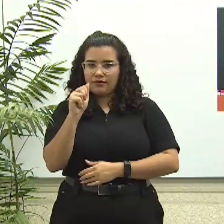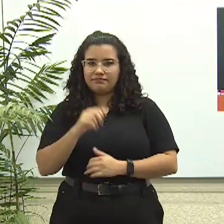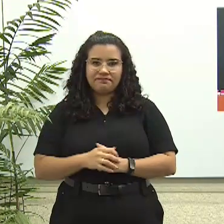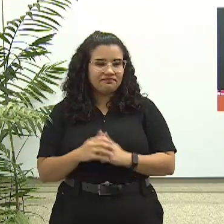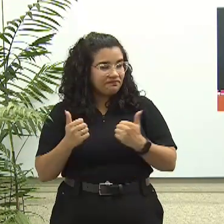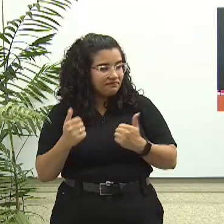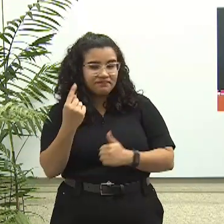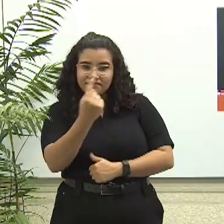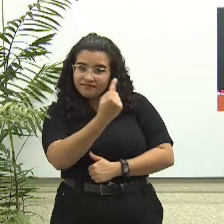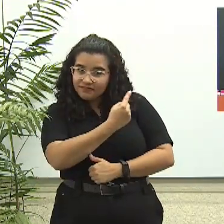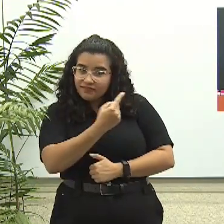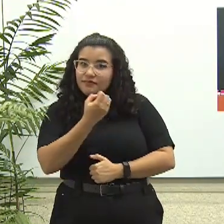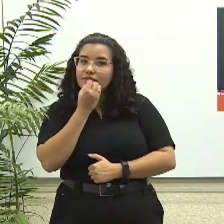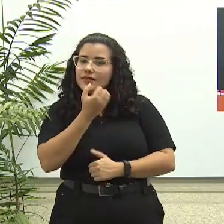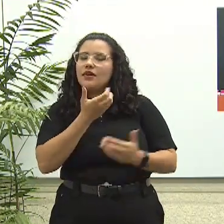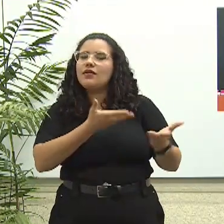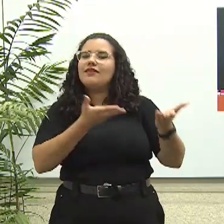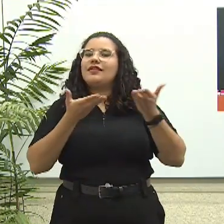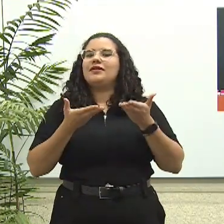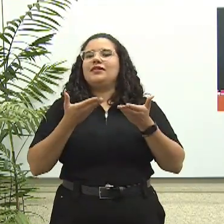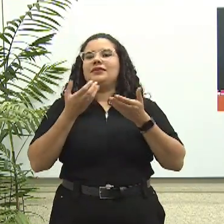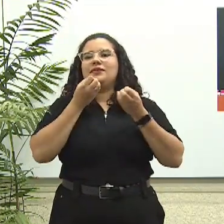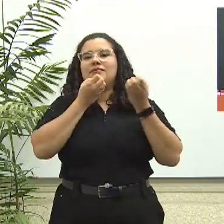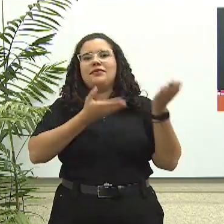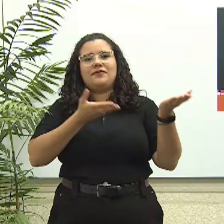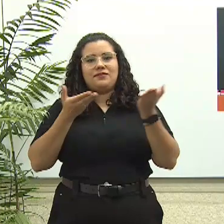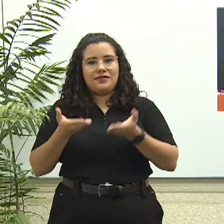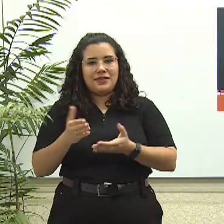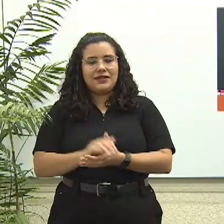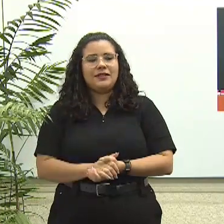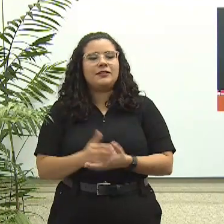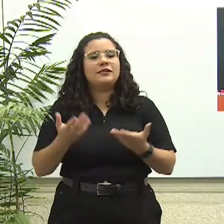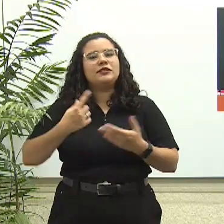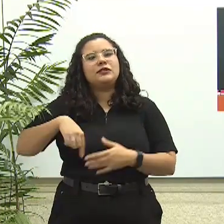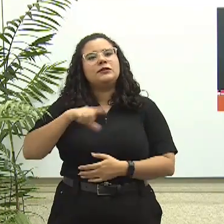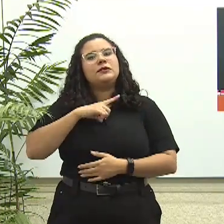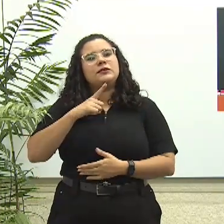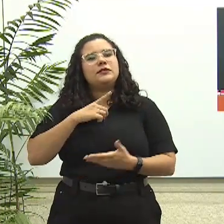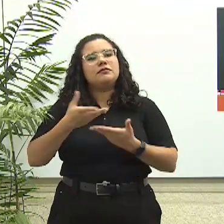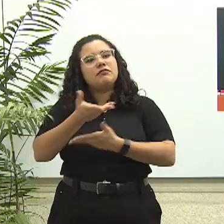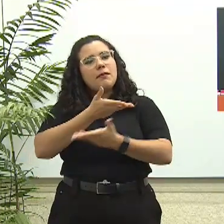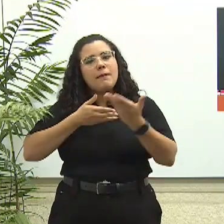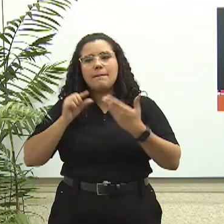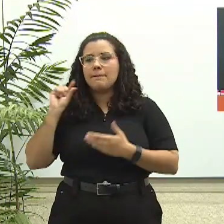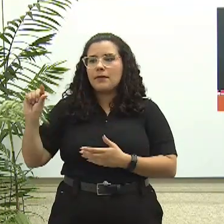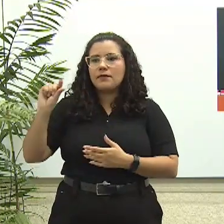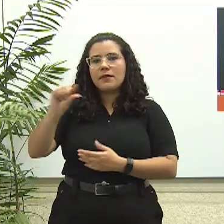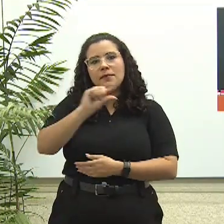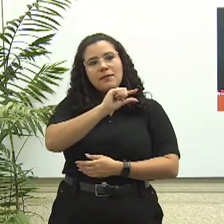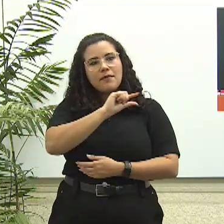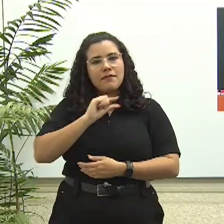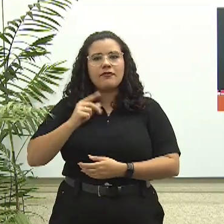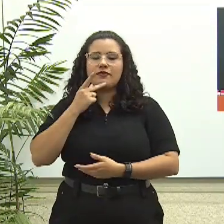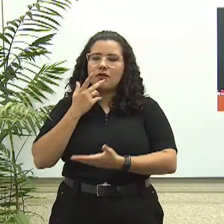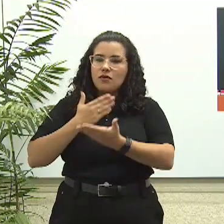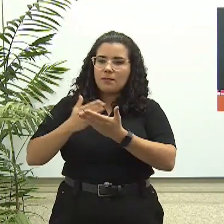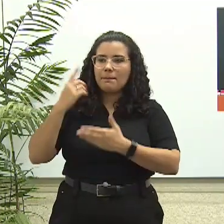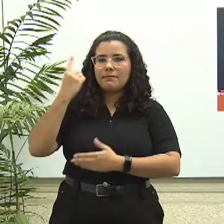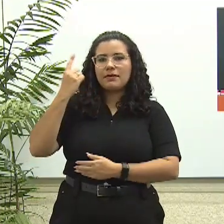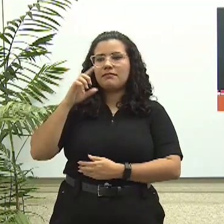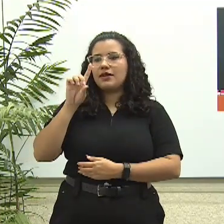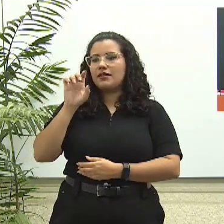bem-vind bem-vinda bem-vindos né a gente vai aqui então dividir um pouquinho o tempo de fala iniciando por Davidson